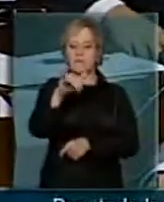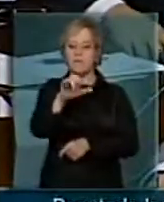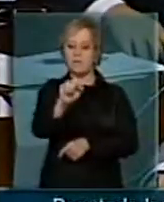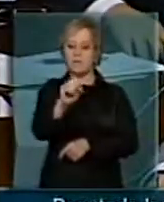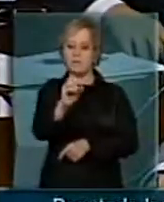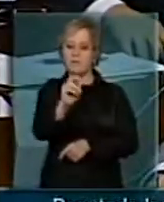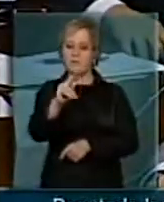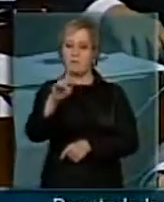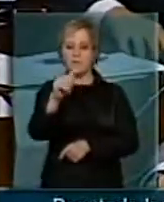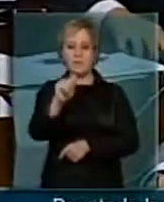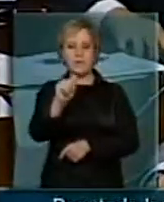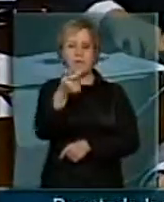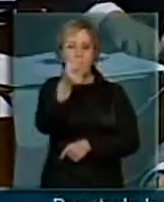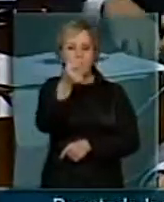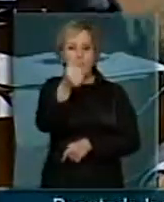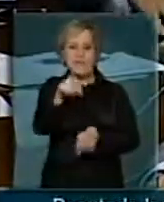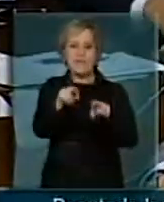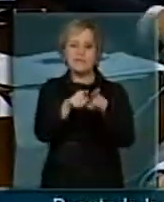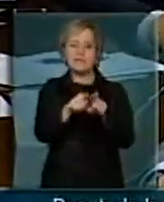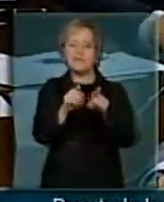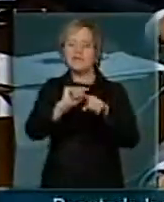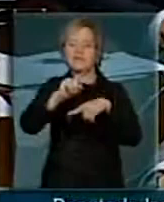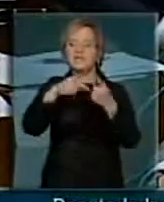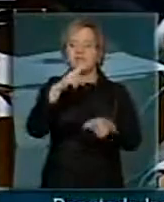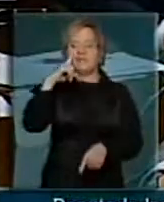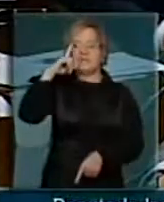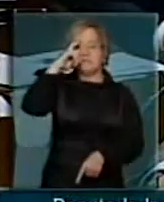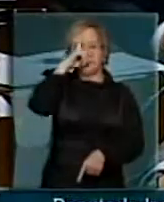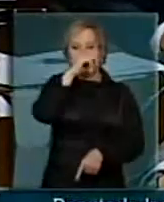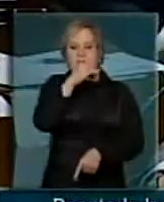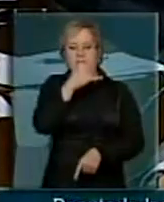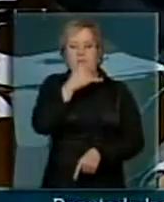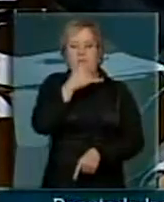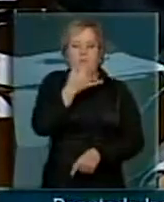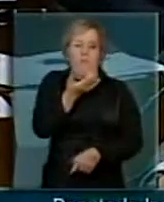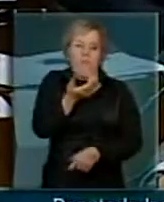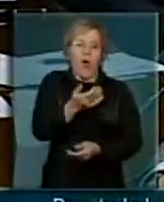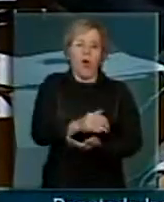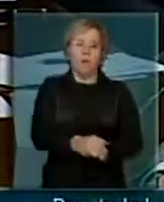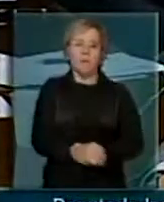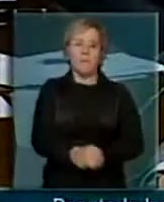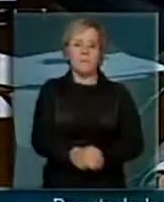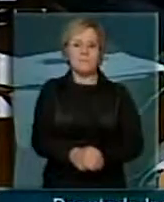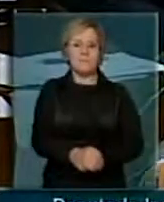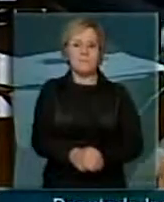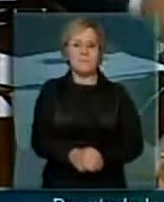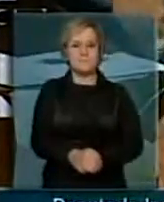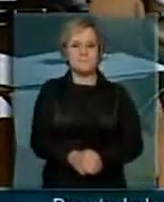É...